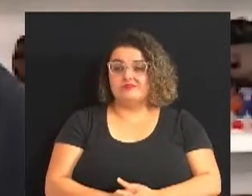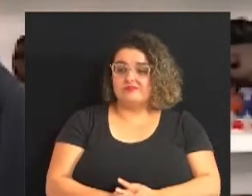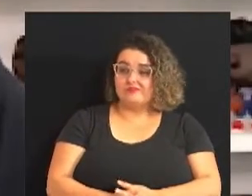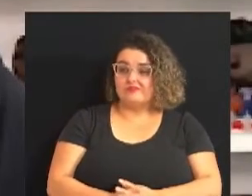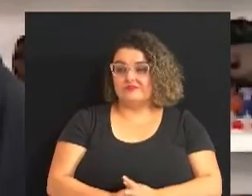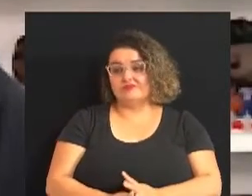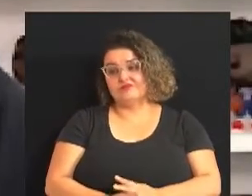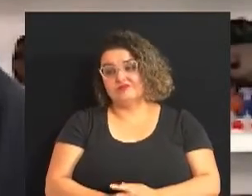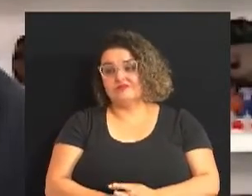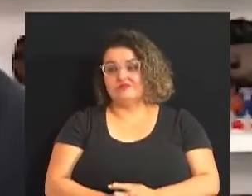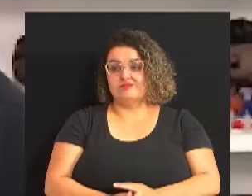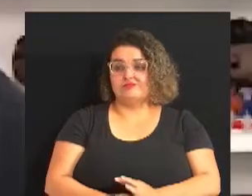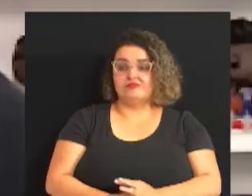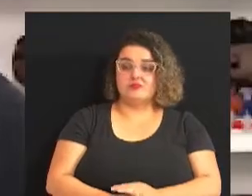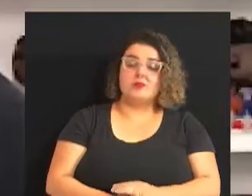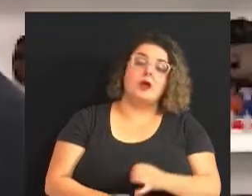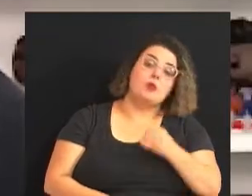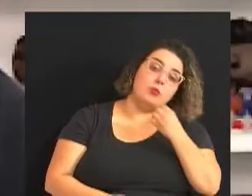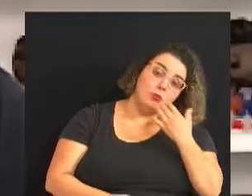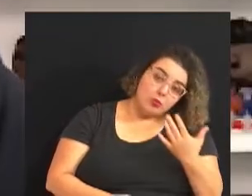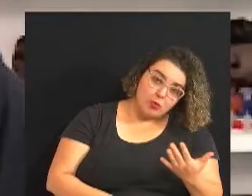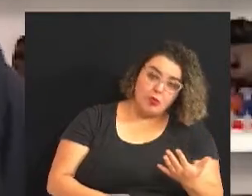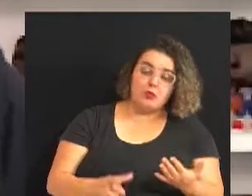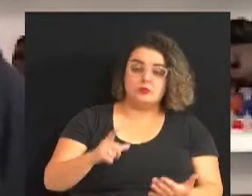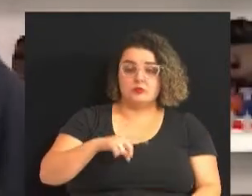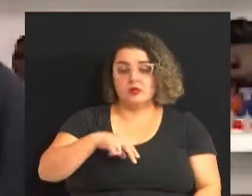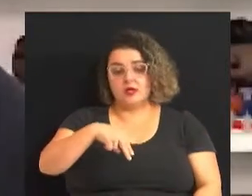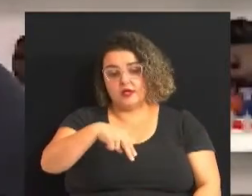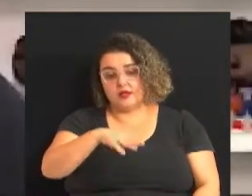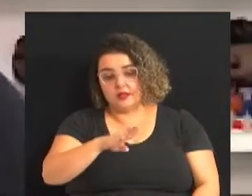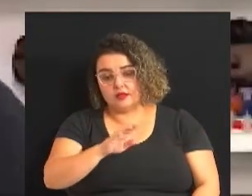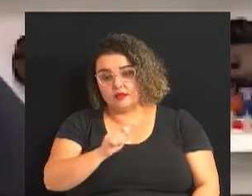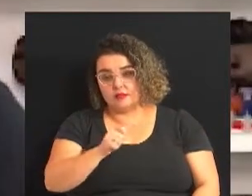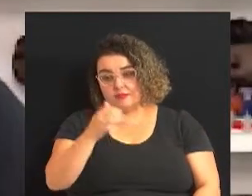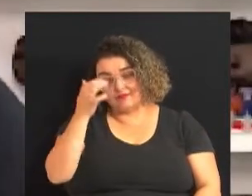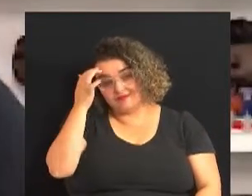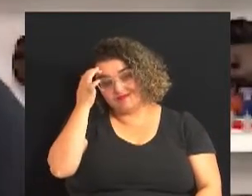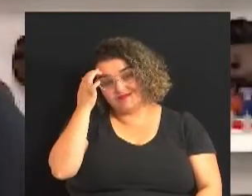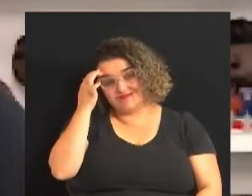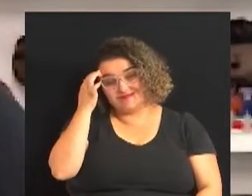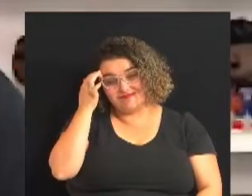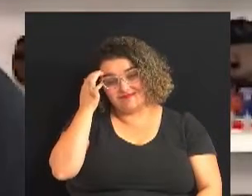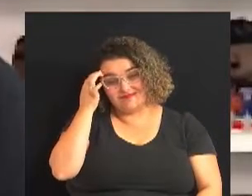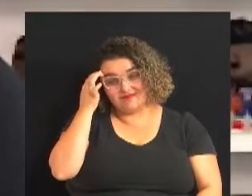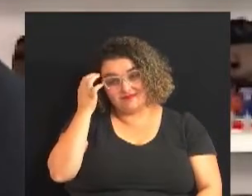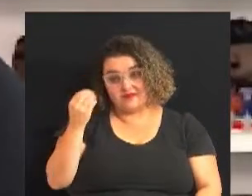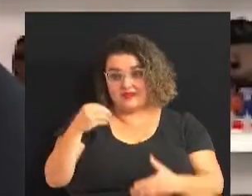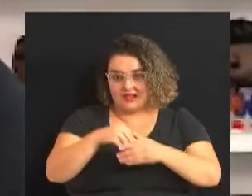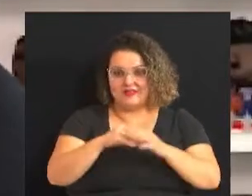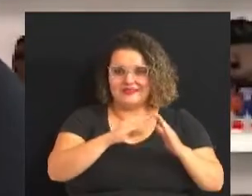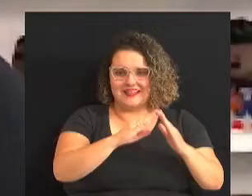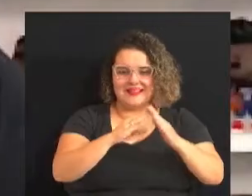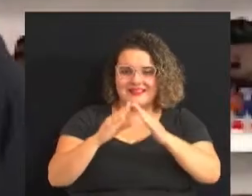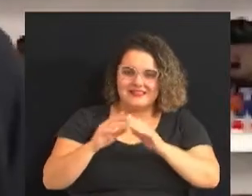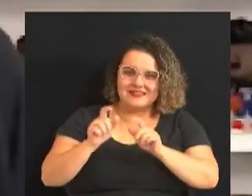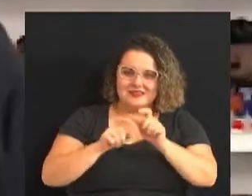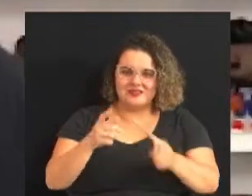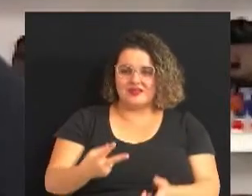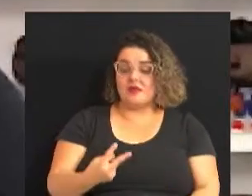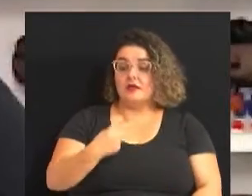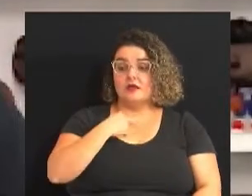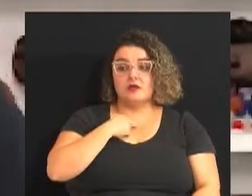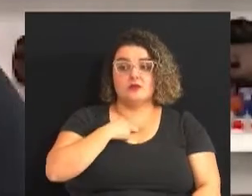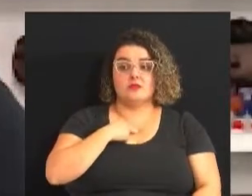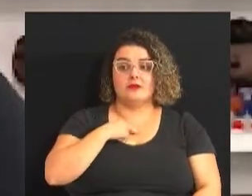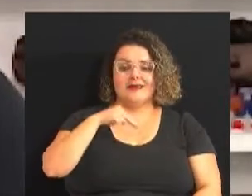do mesmo jeito que é bom você ter a NBA sempre na casa das pessoas, a gente não pode ter somente a